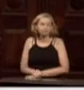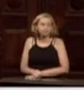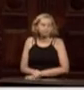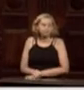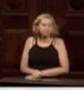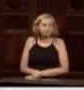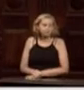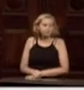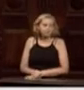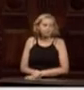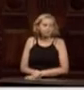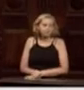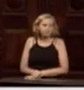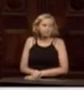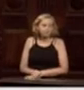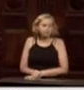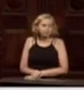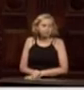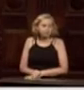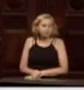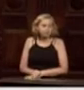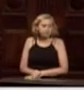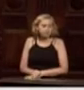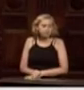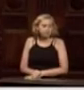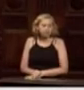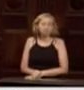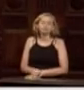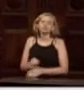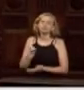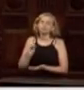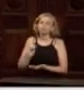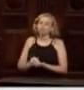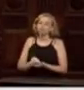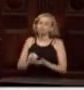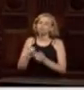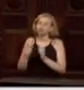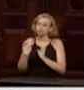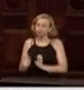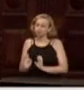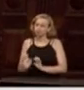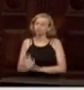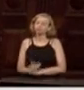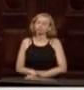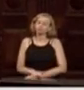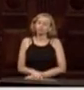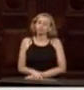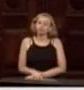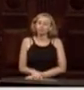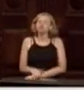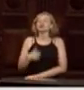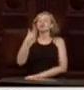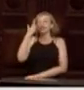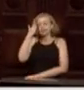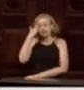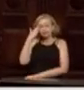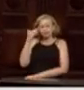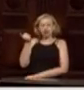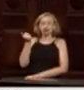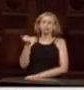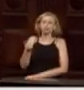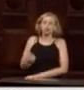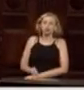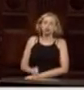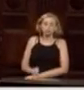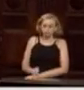e conheço a sua falta de ética e de princípios. Sei do que esses empresários do setor